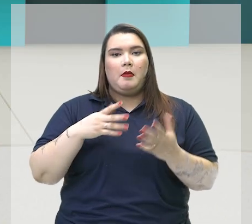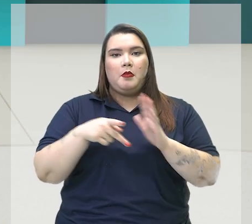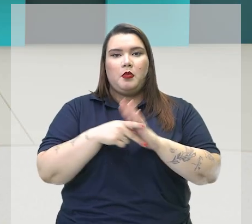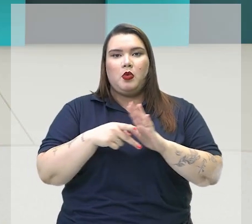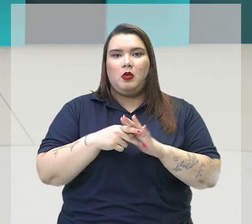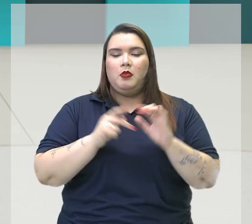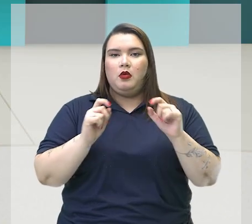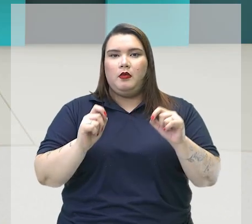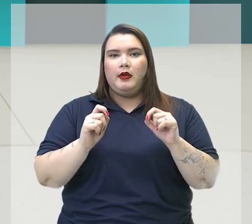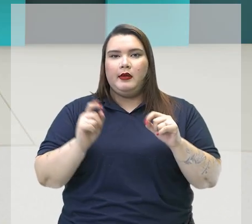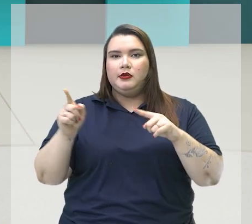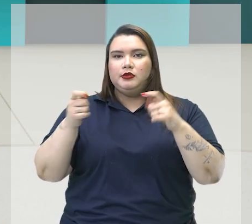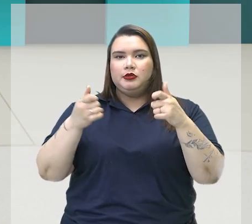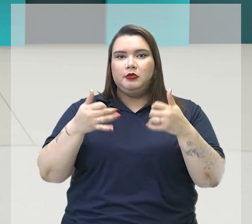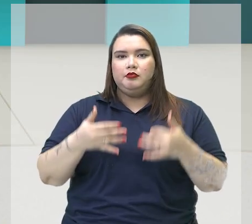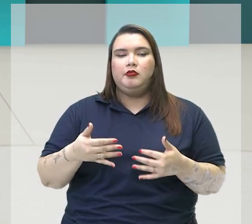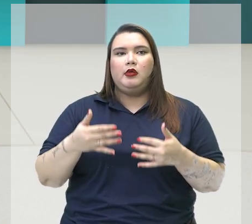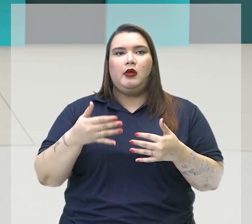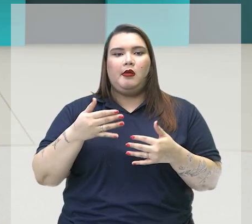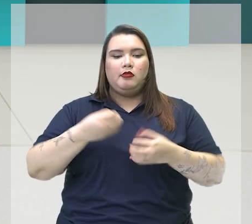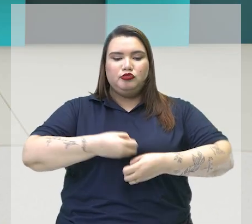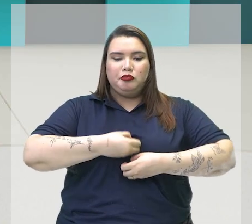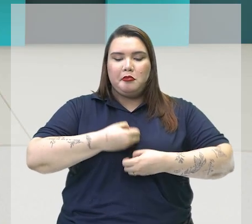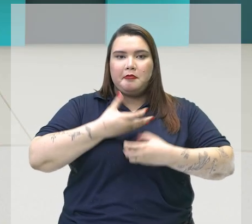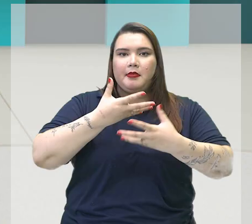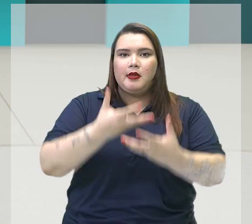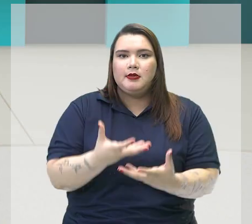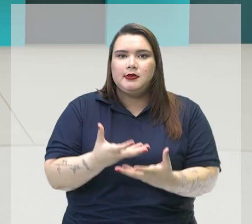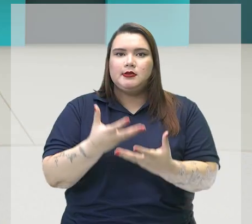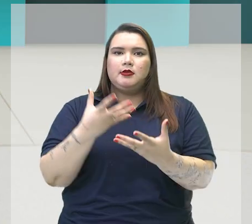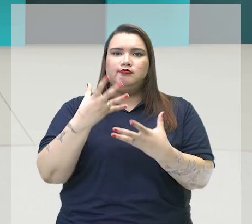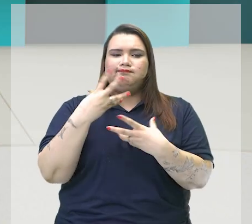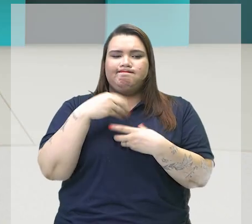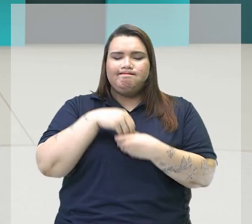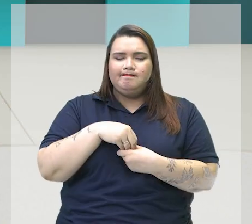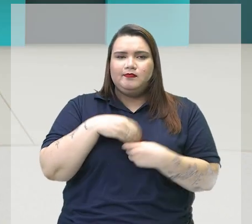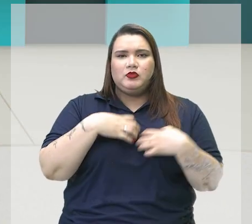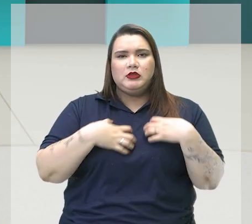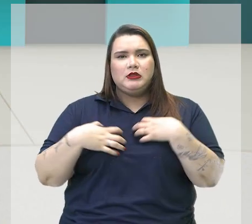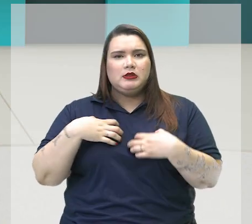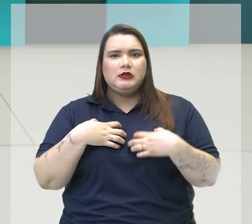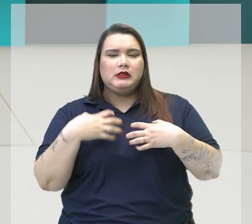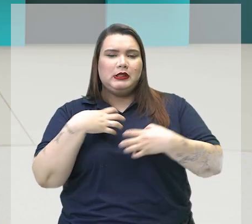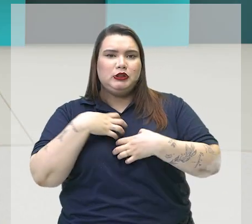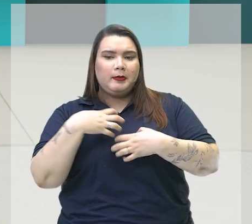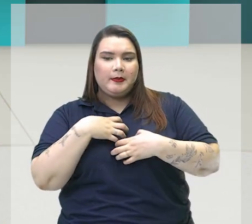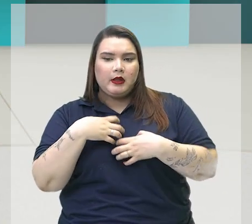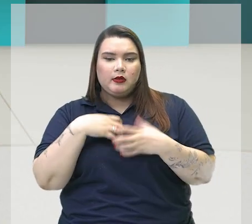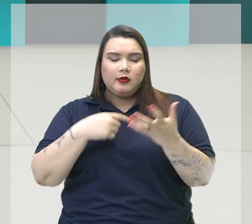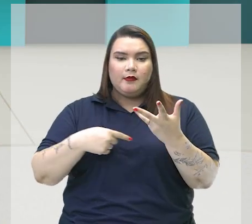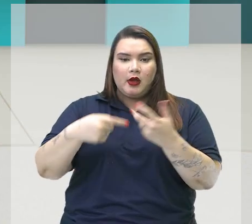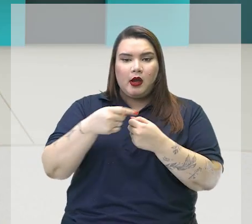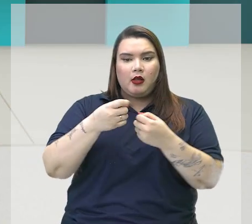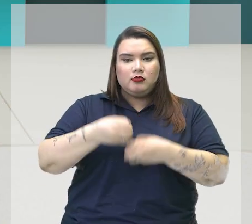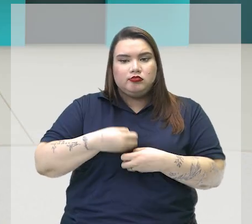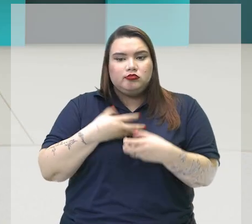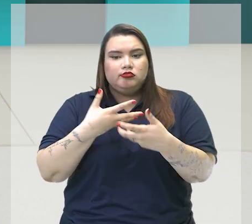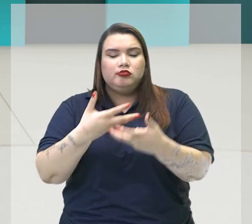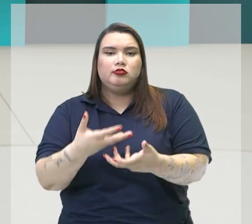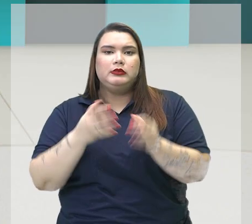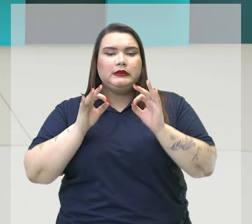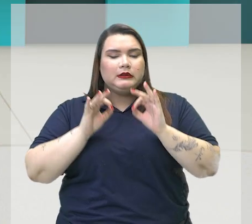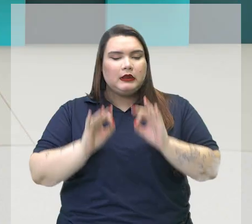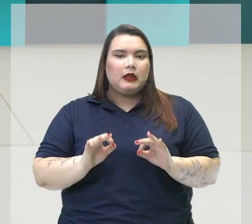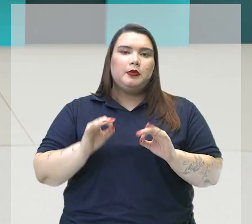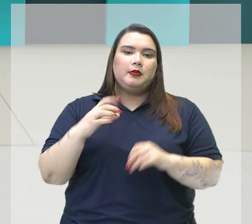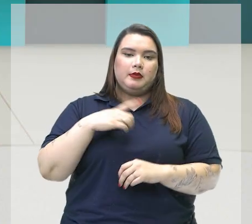Também é um jeito aí de se manifestar, né, sobre o seu sentimento, do que a arte representa para você. The